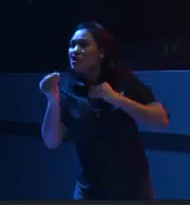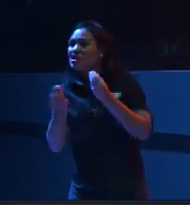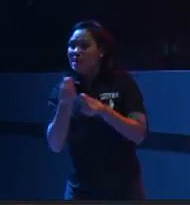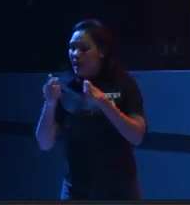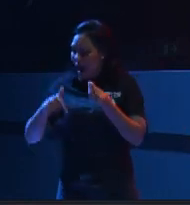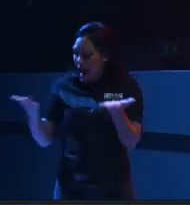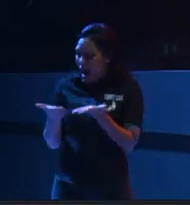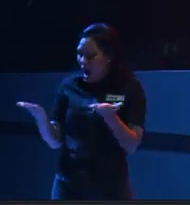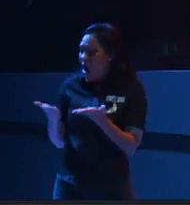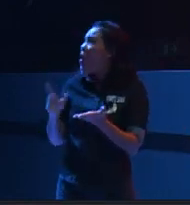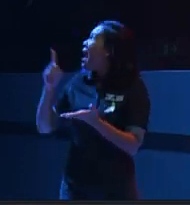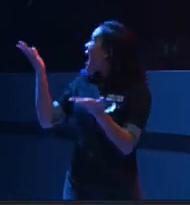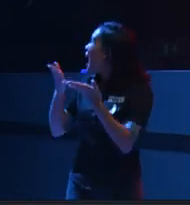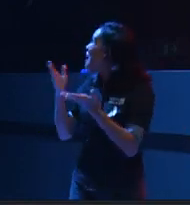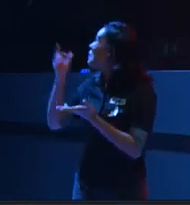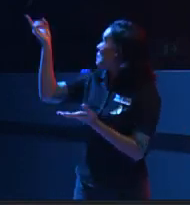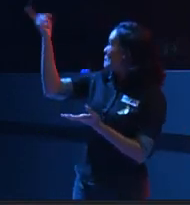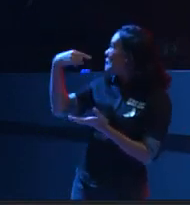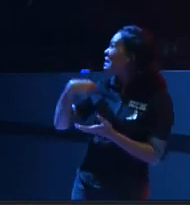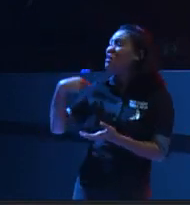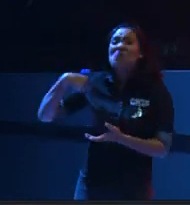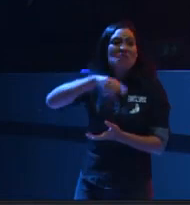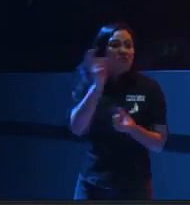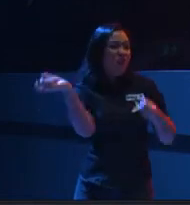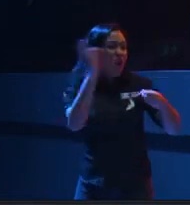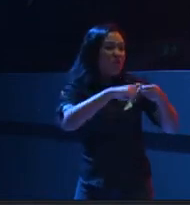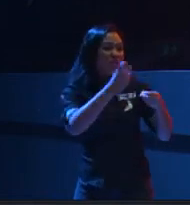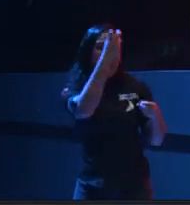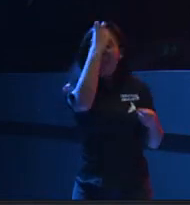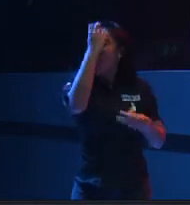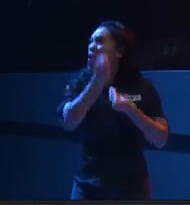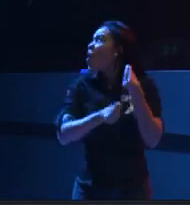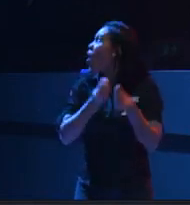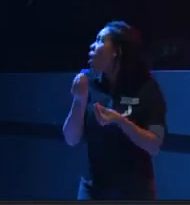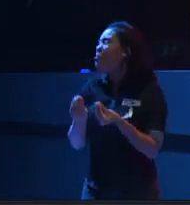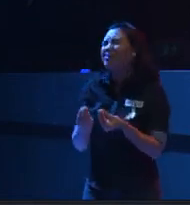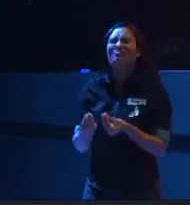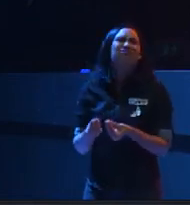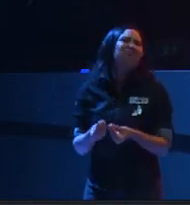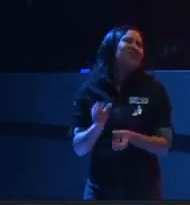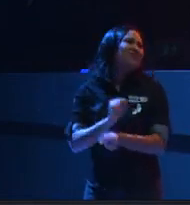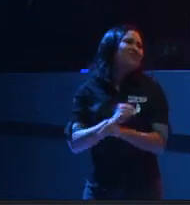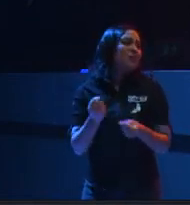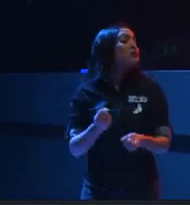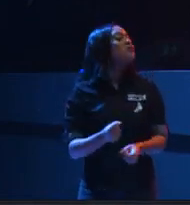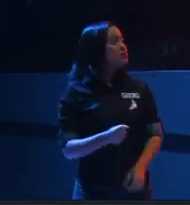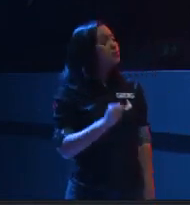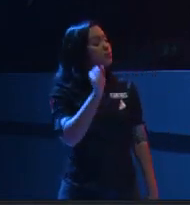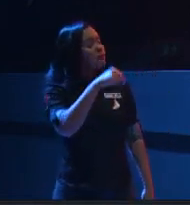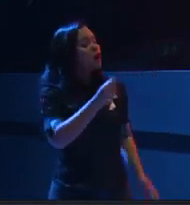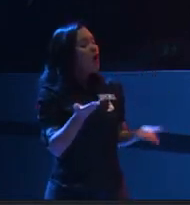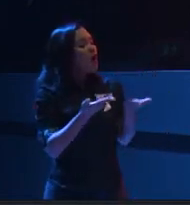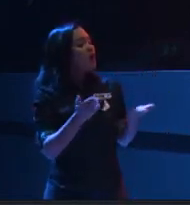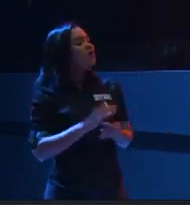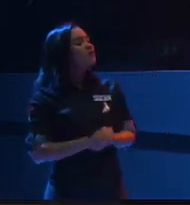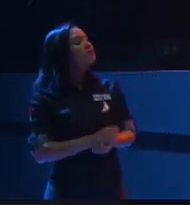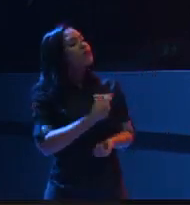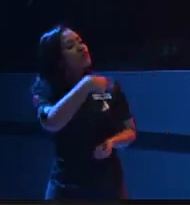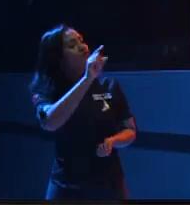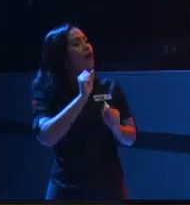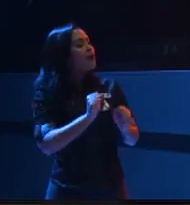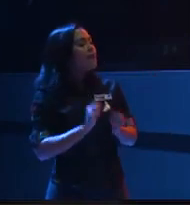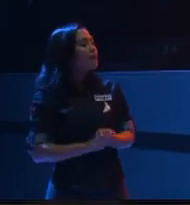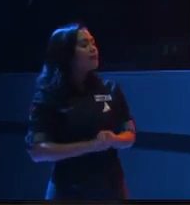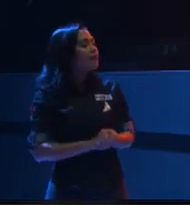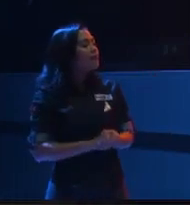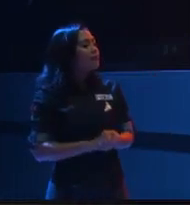eu vou ter essa habilidade Deus eu não é agora que você vai poder porque enquanto você confiar em você mesmo você fez besteira mas agora que